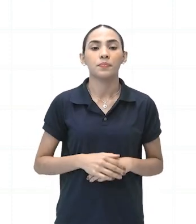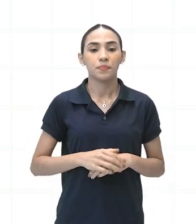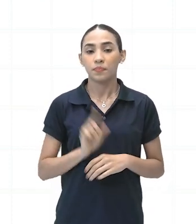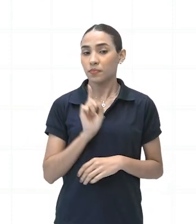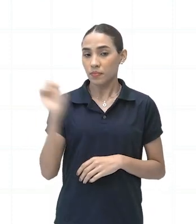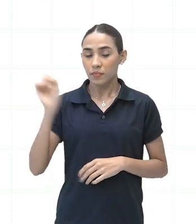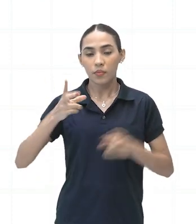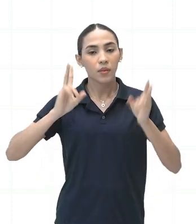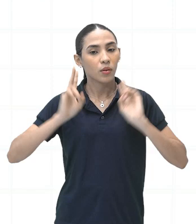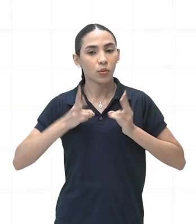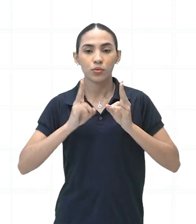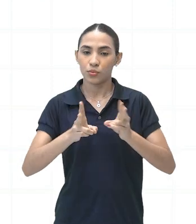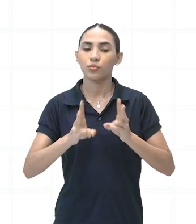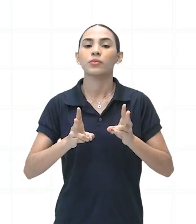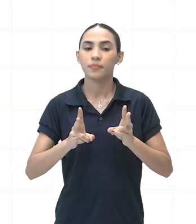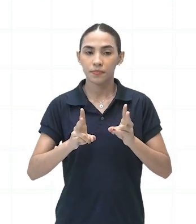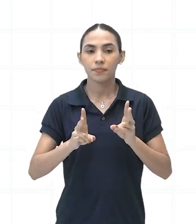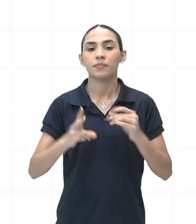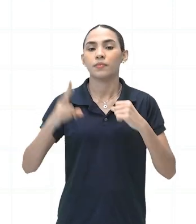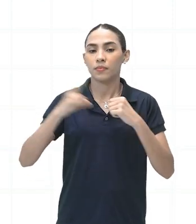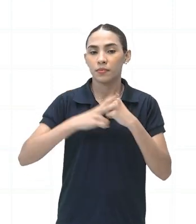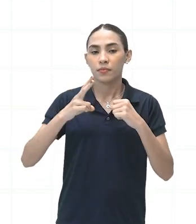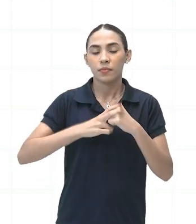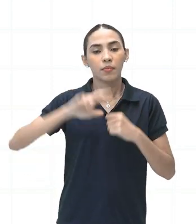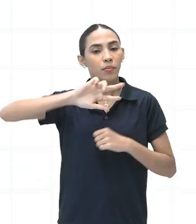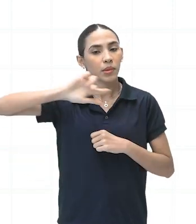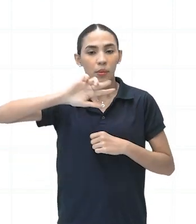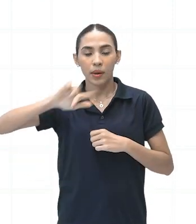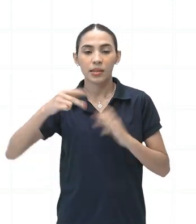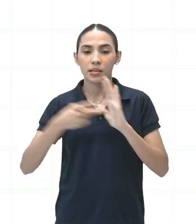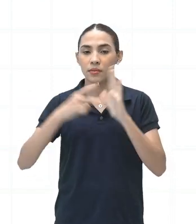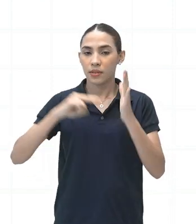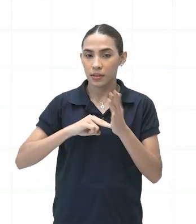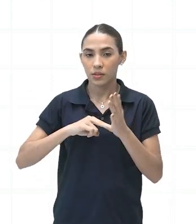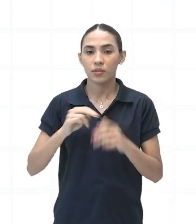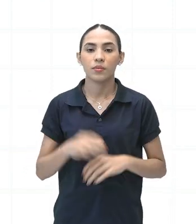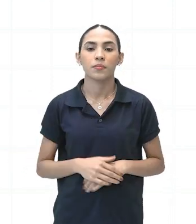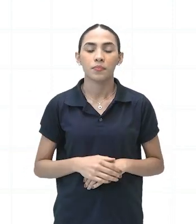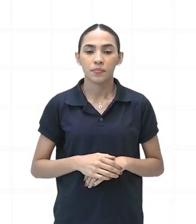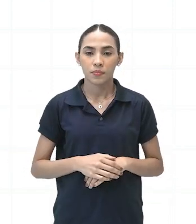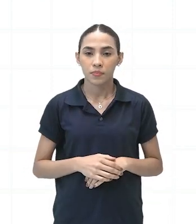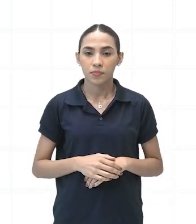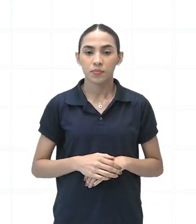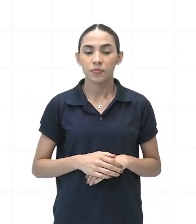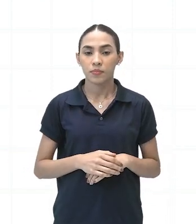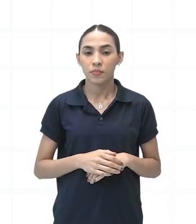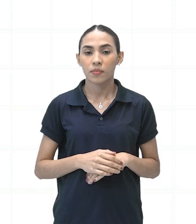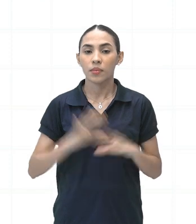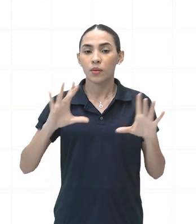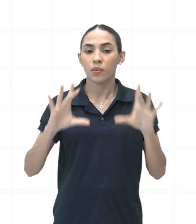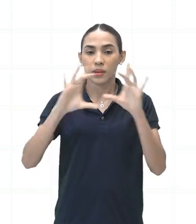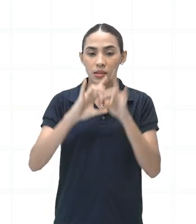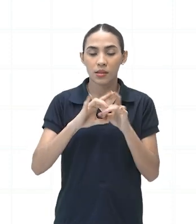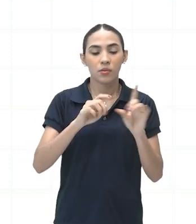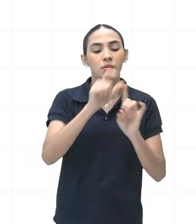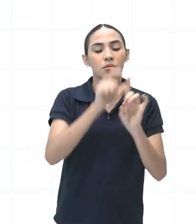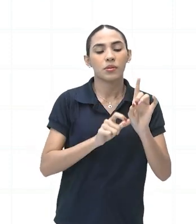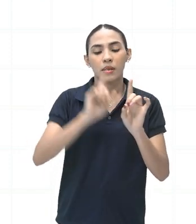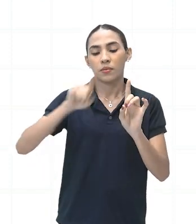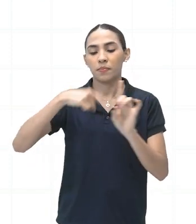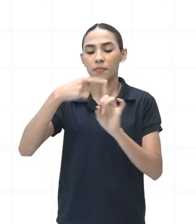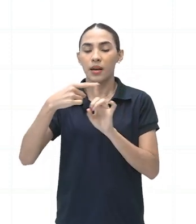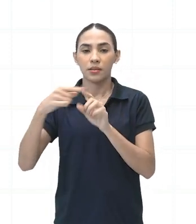aqui permanece, é justamente esse verbo não significativo que existe justamente para fazer a conexão entre o sujeito e o